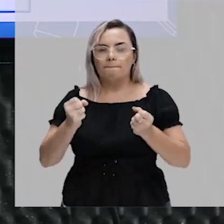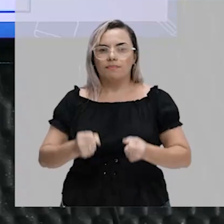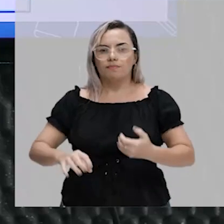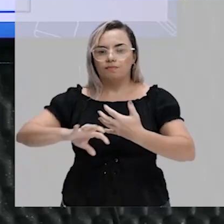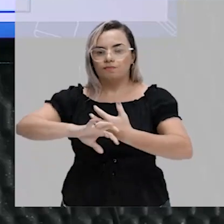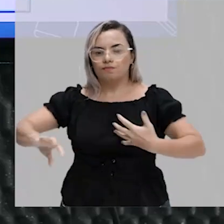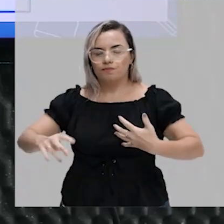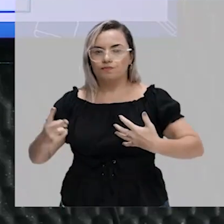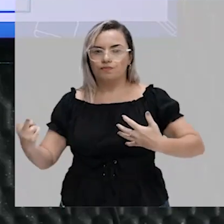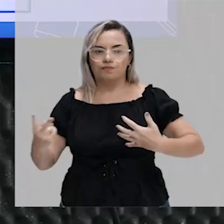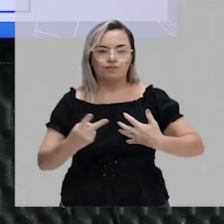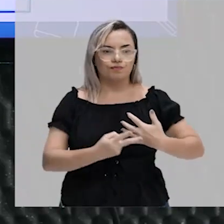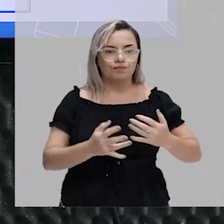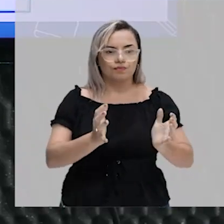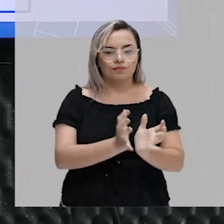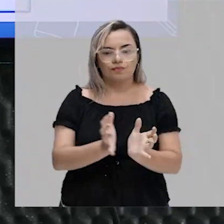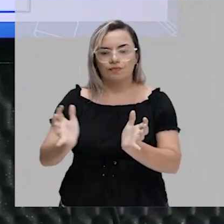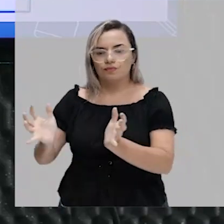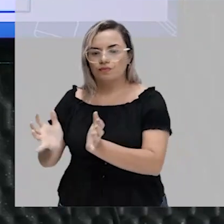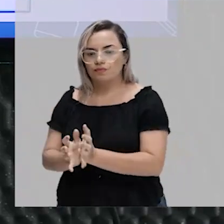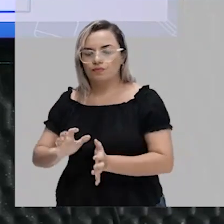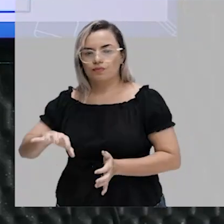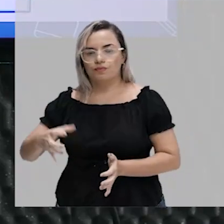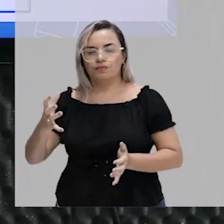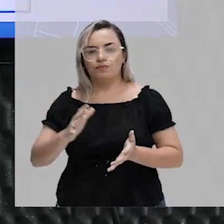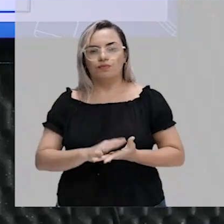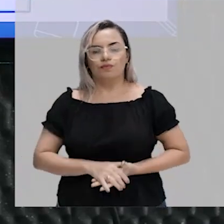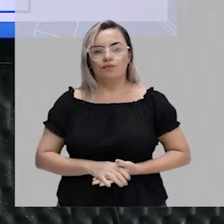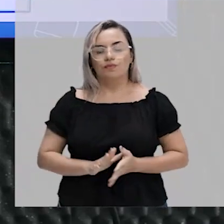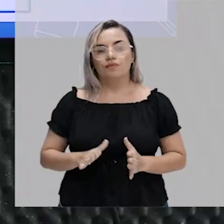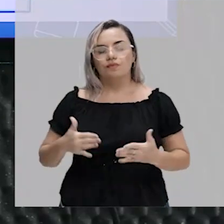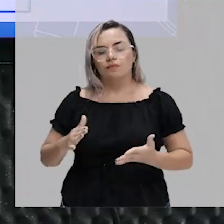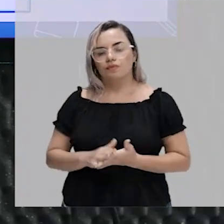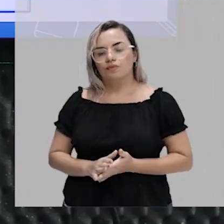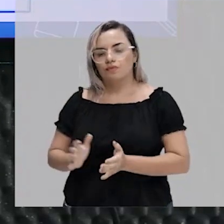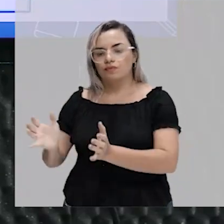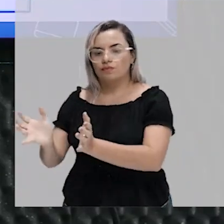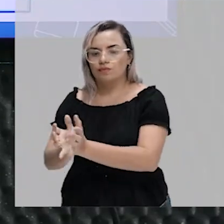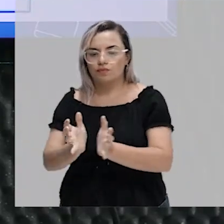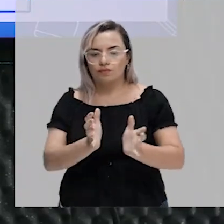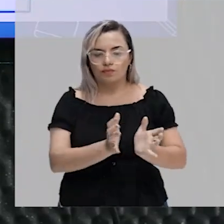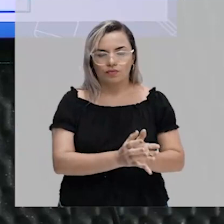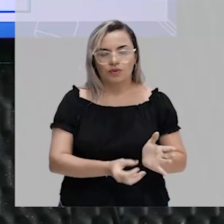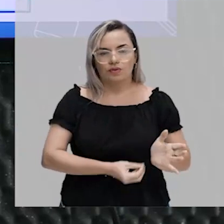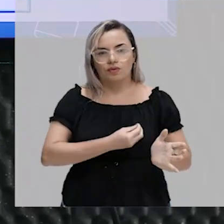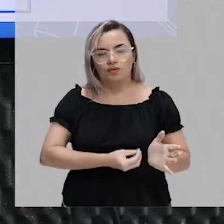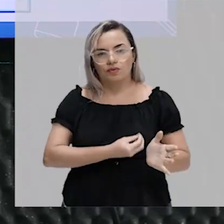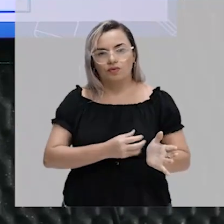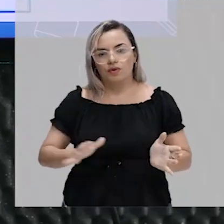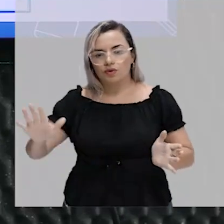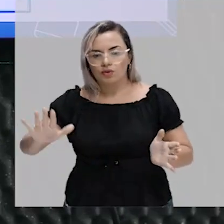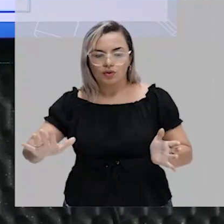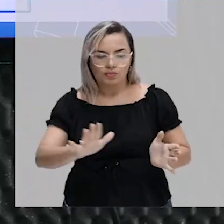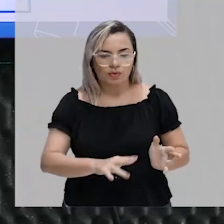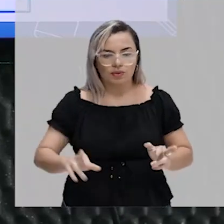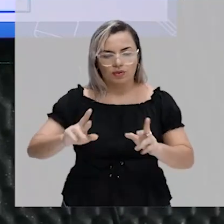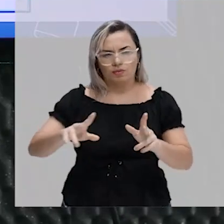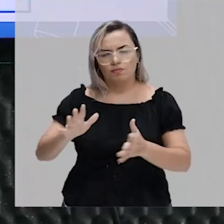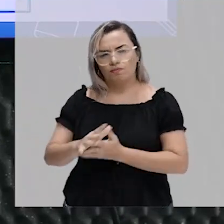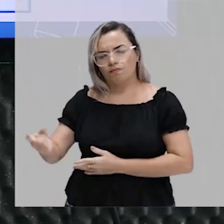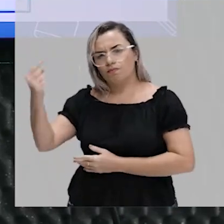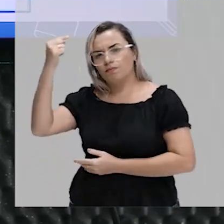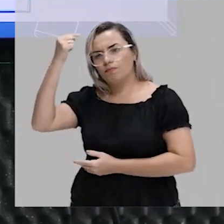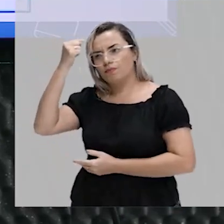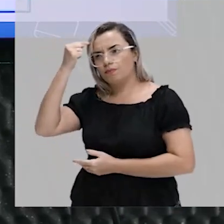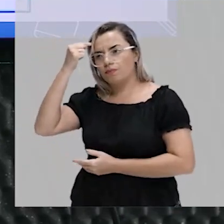tá? Então, ocorrendo a separação desses indivíduos em dois grupos, cada grupo vai viver num ambiente diferente. Então, imagina agora que esse